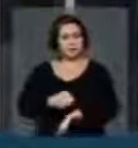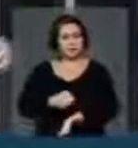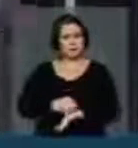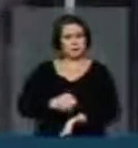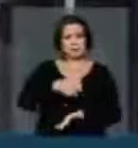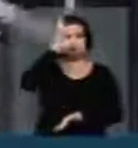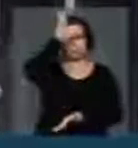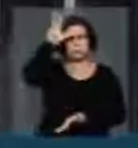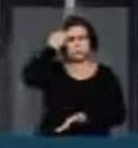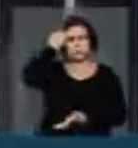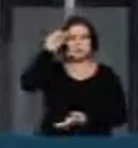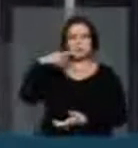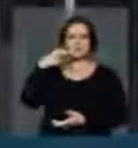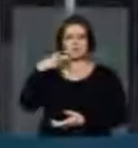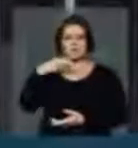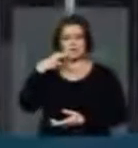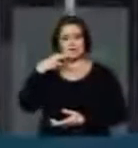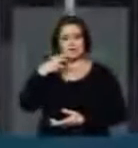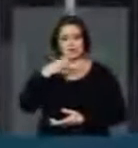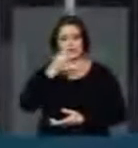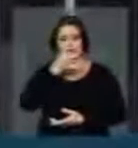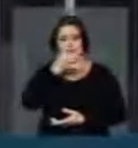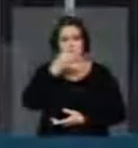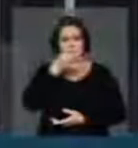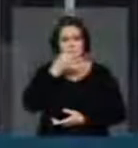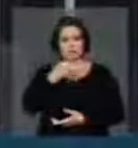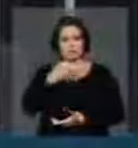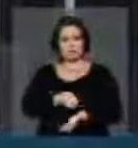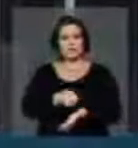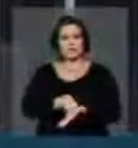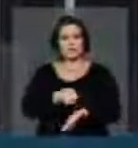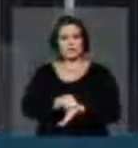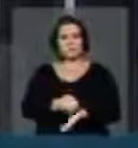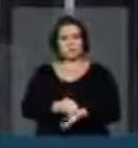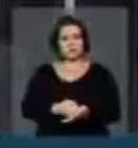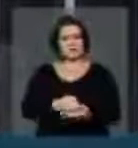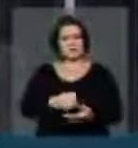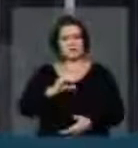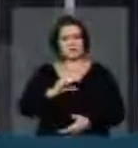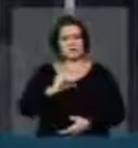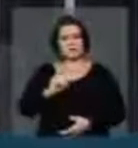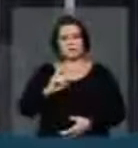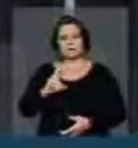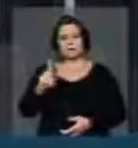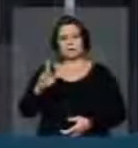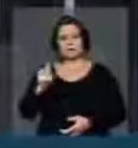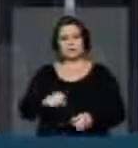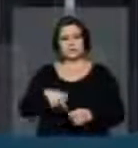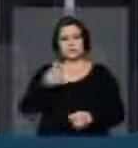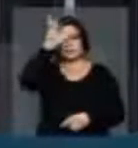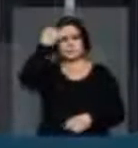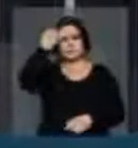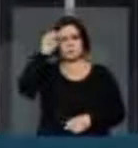prefeitos, vereadores e cooptando pela força da corrupção os prefeitos